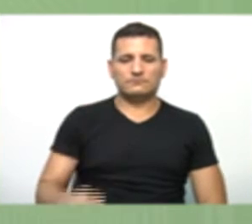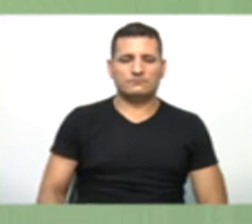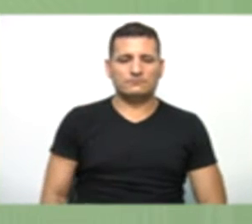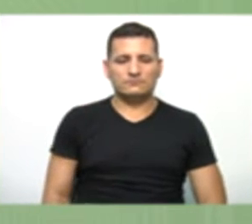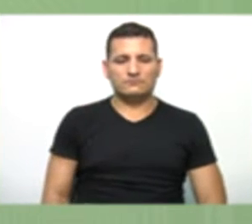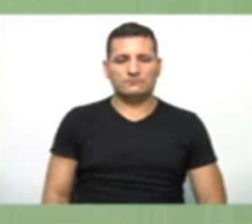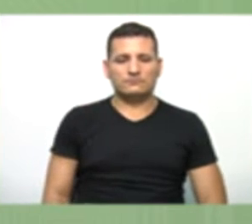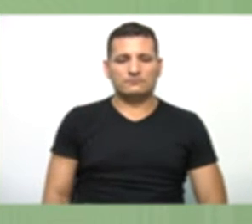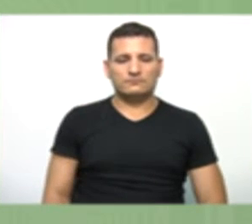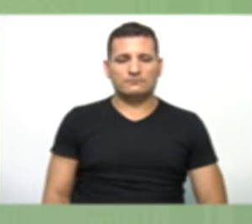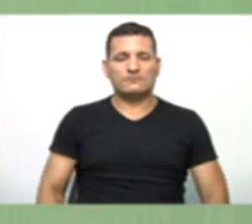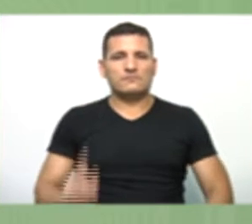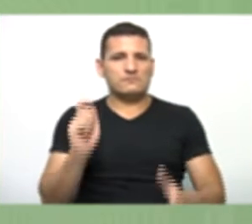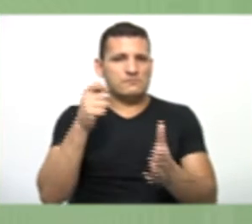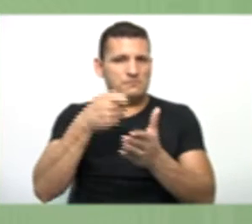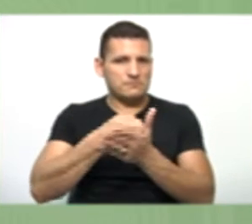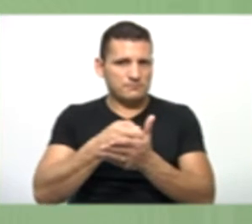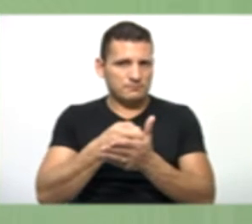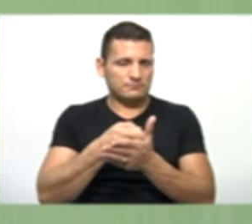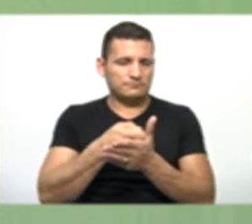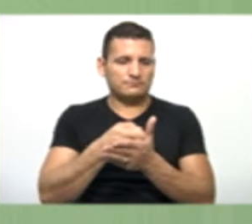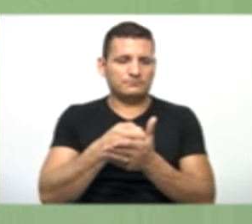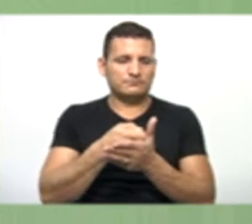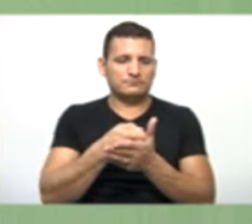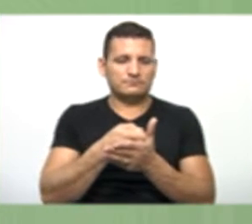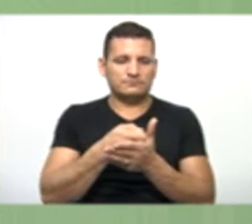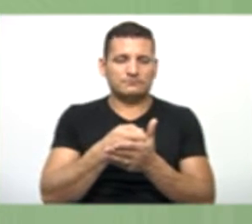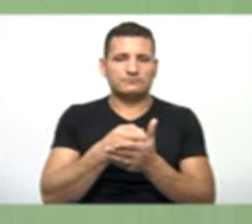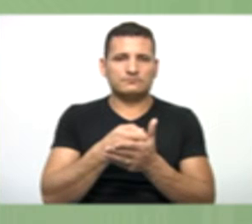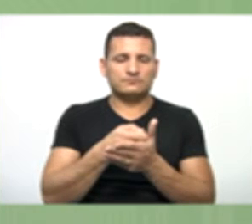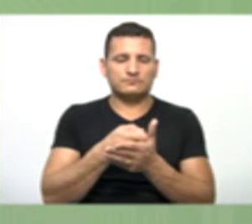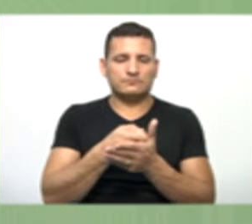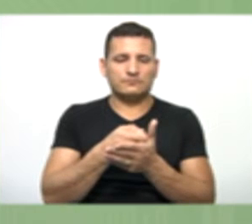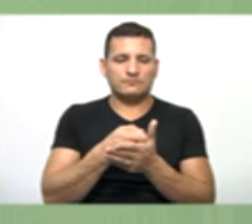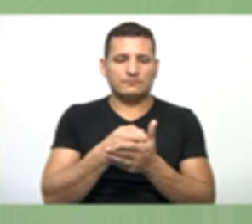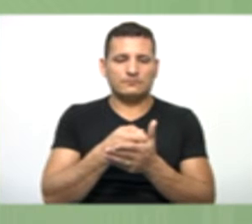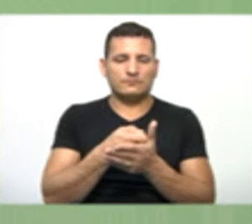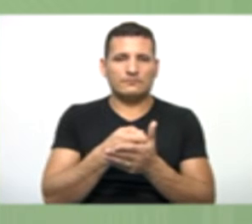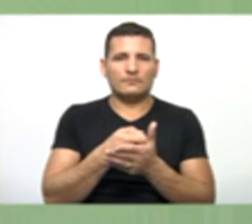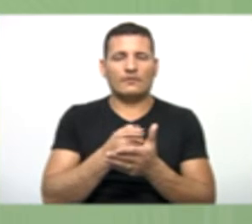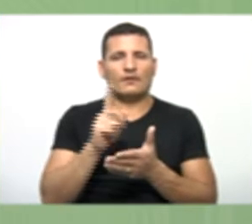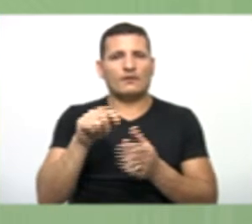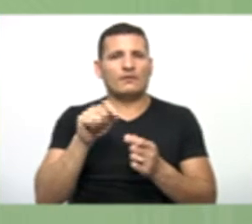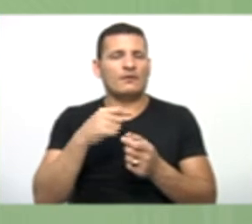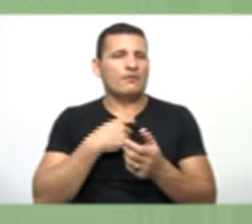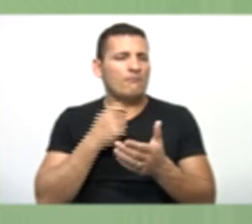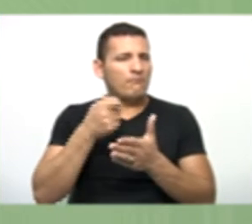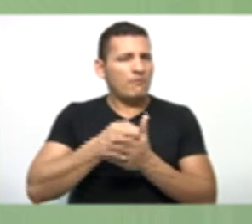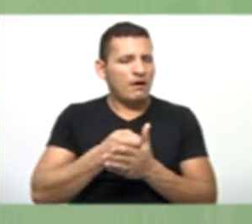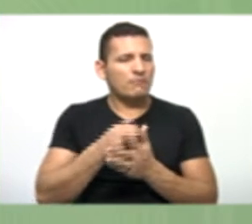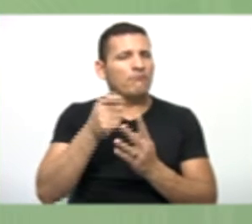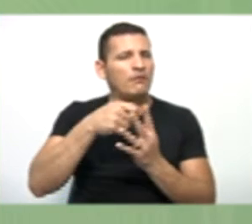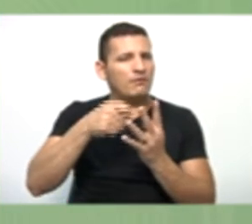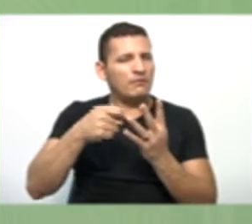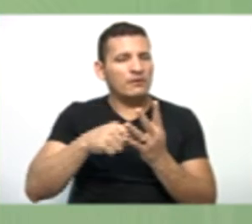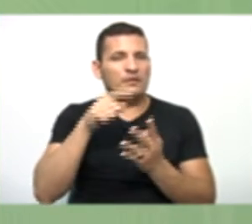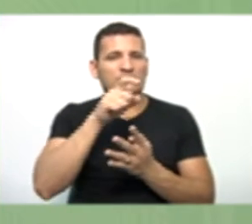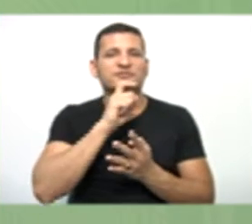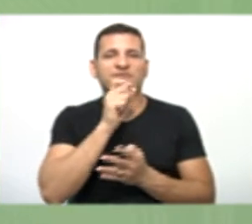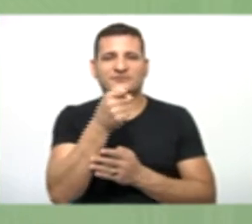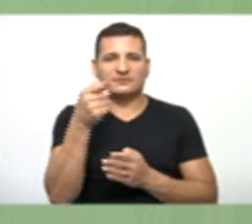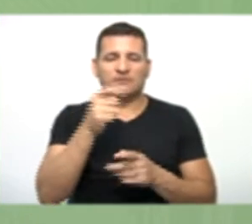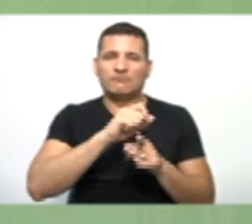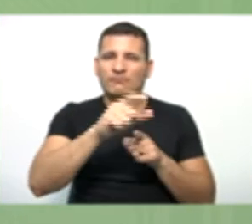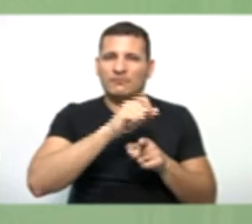é o meu pagamento, ok? É o meu pagamento. É o que eu estou pagando todo mês daquela geladeira. Todo mês eu